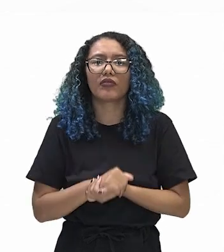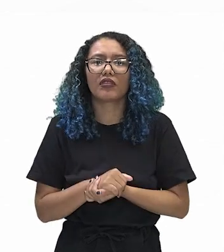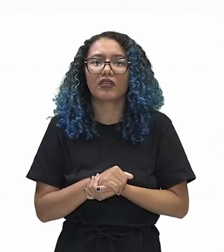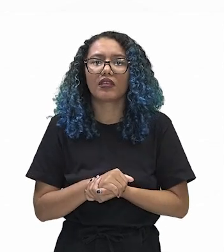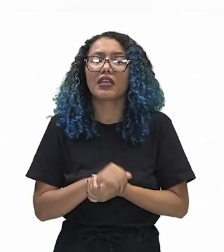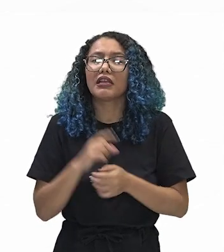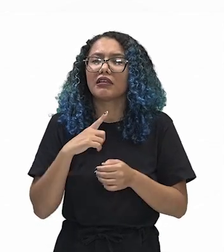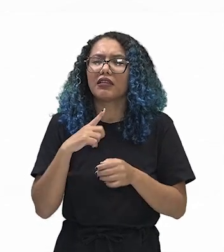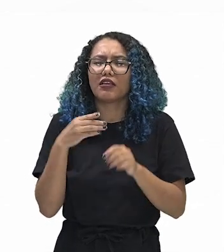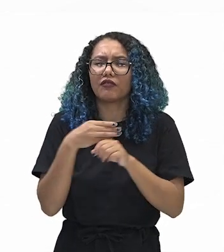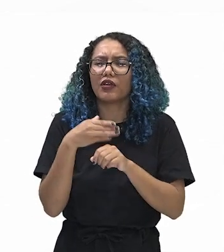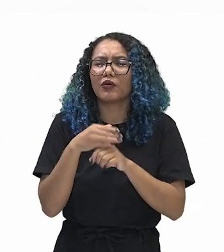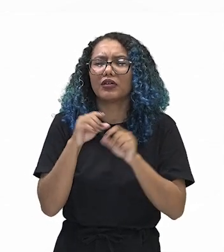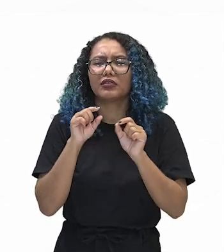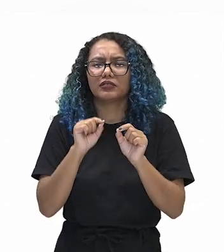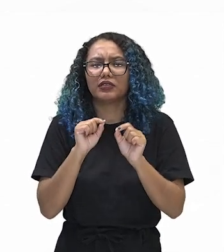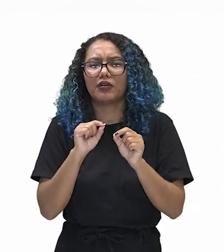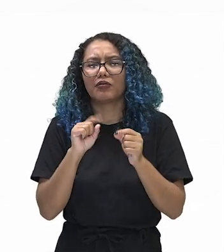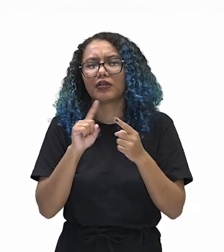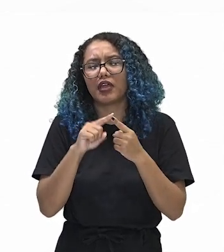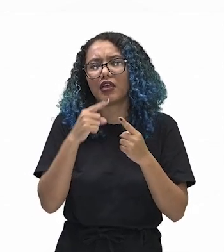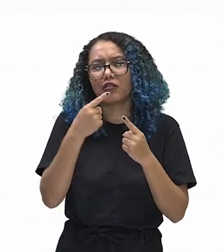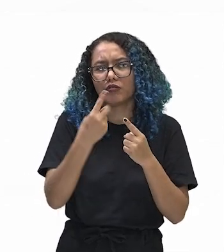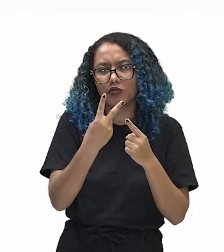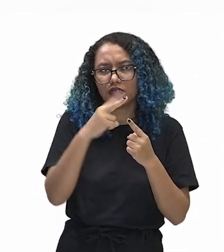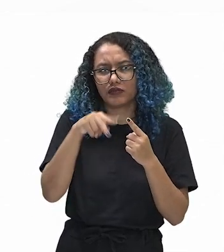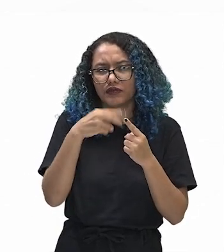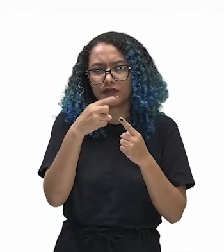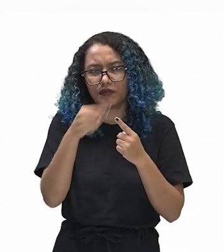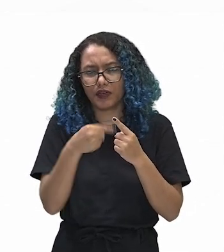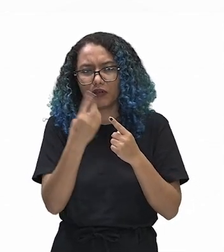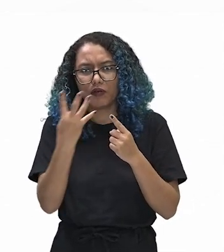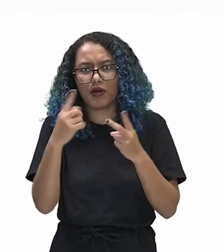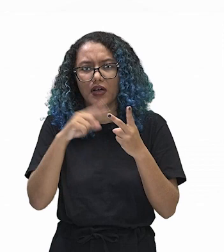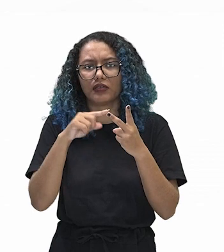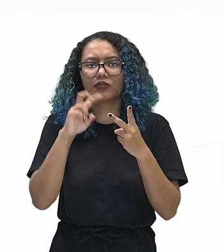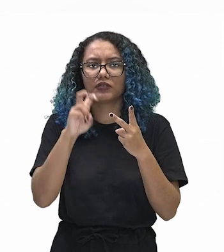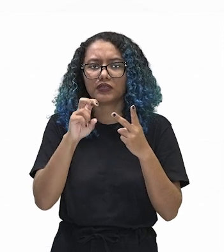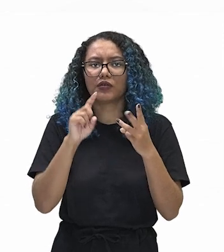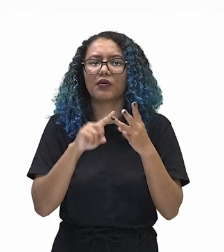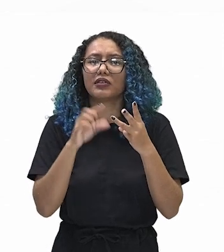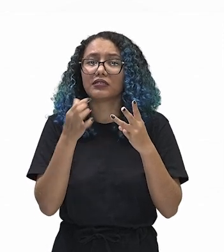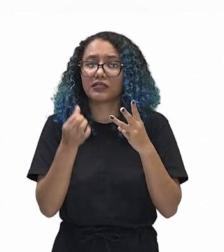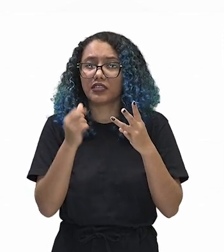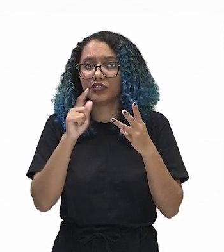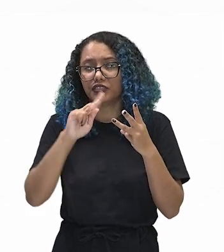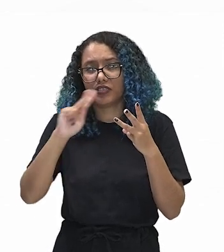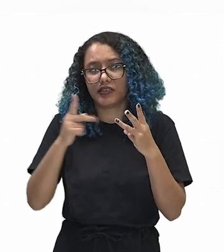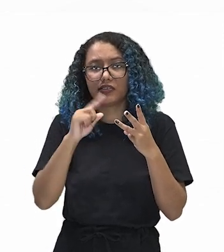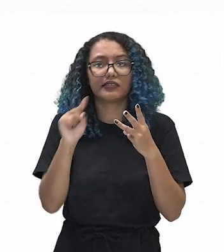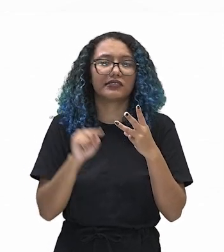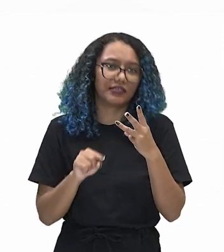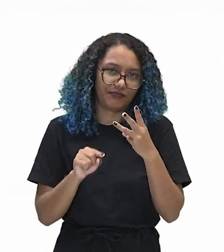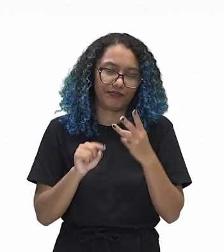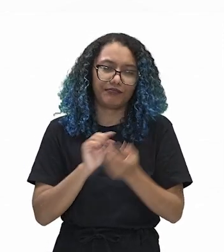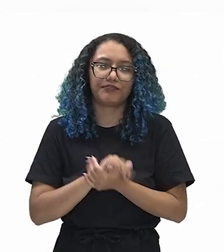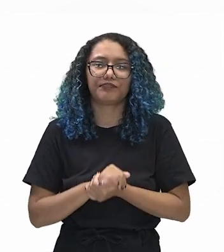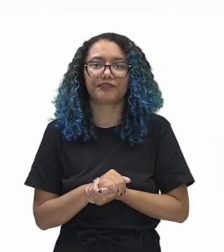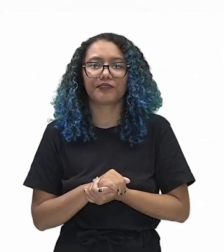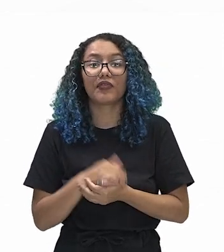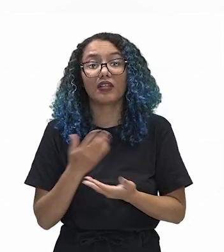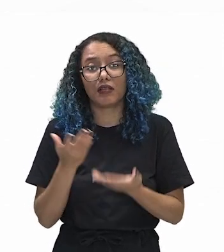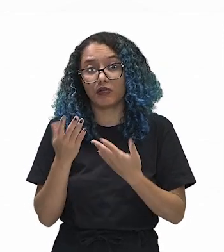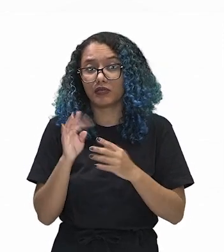com frequências de 2,4, 5 e 6 Hz. Essa tecnologia